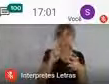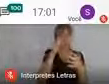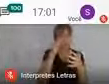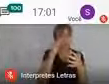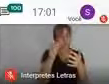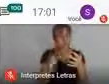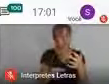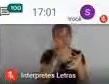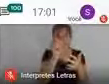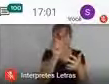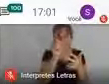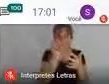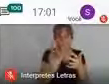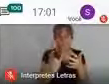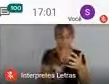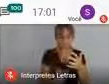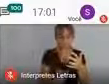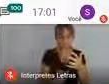Então,